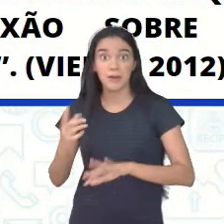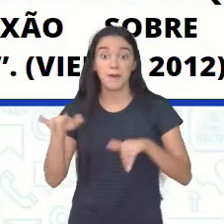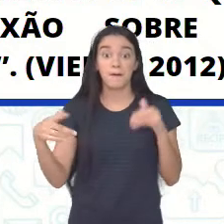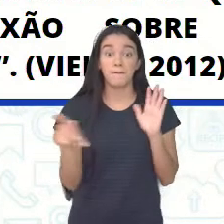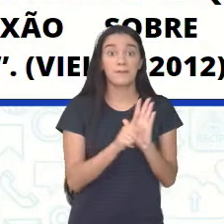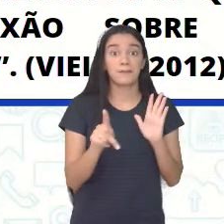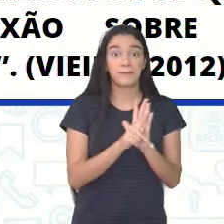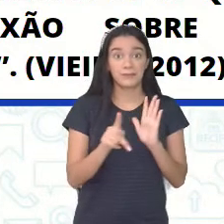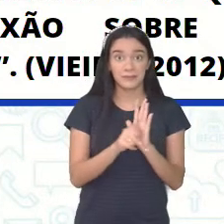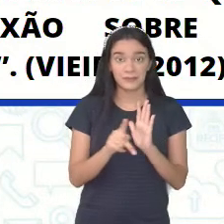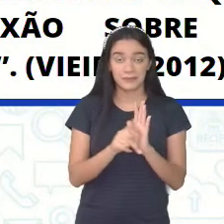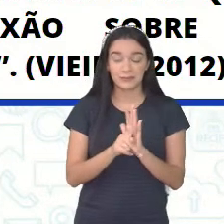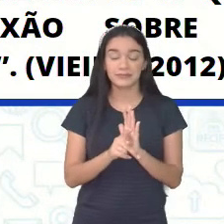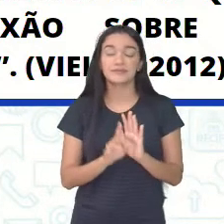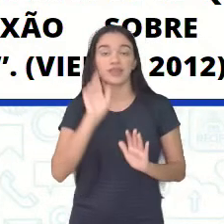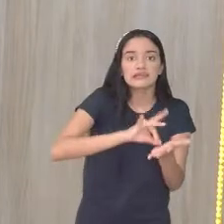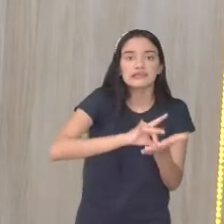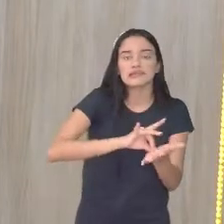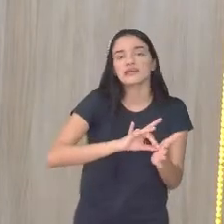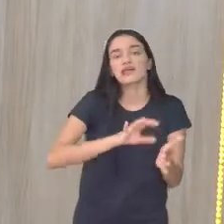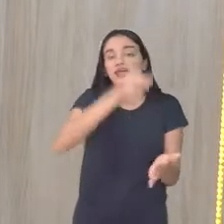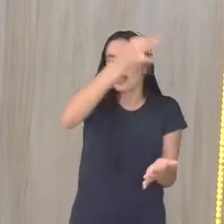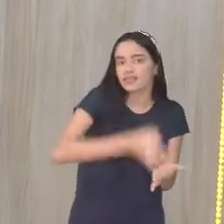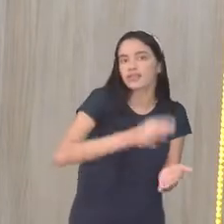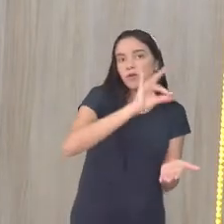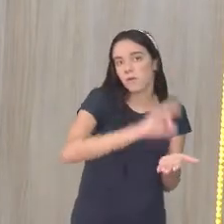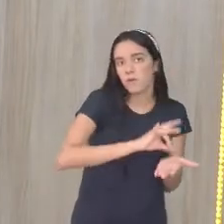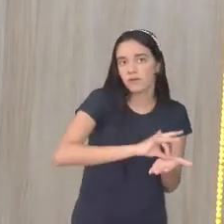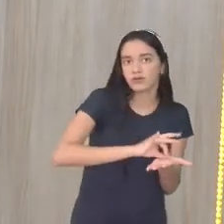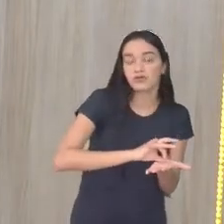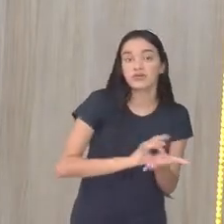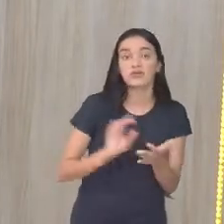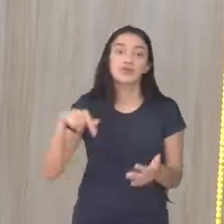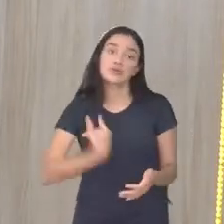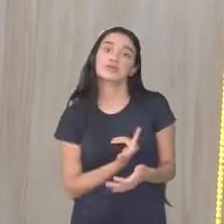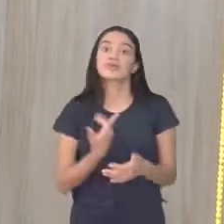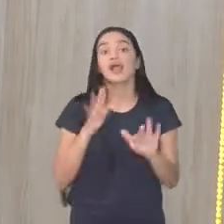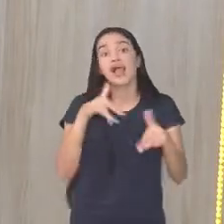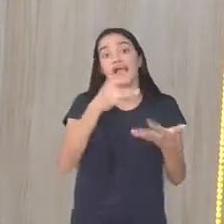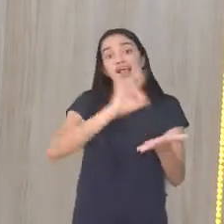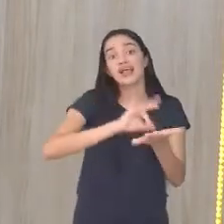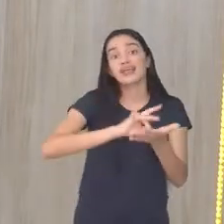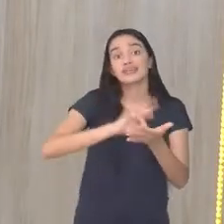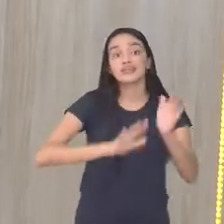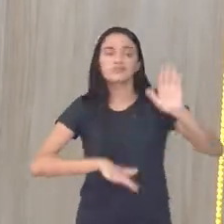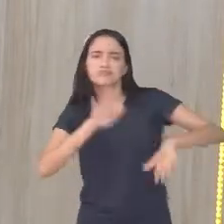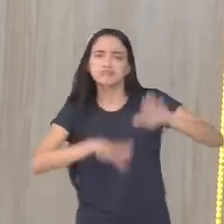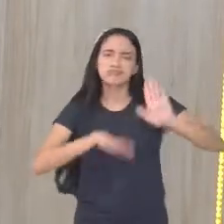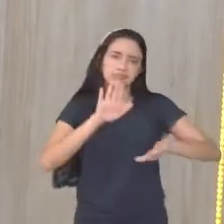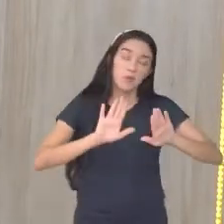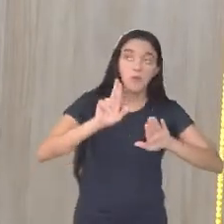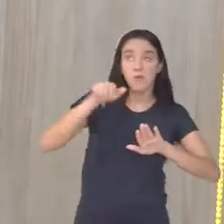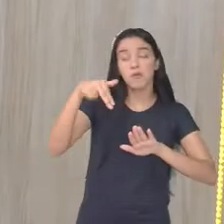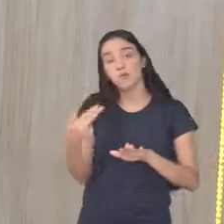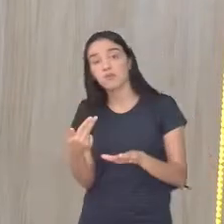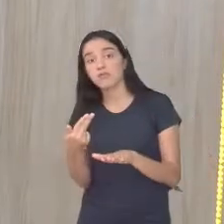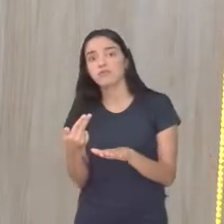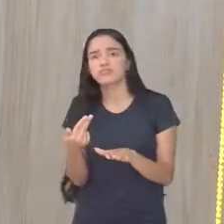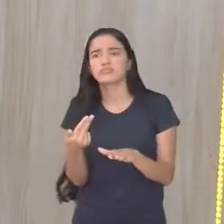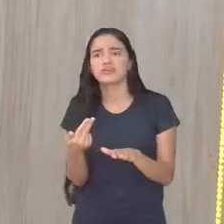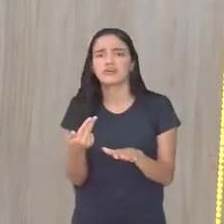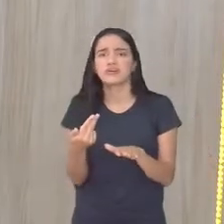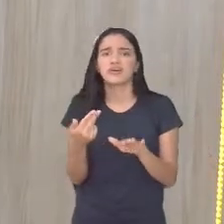de fotografia, né? Fotografia. Os retratos na fotografia. Inclusive, até a década de 60, mais ou menos, Gini, eu sou mais velha que